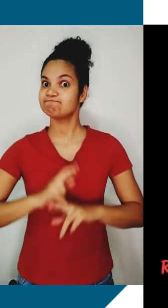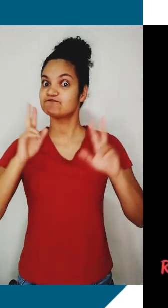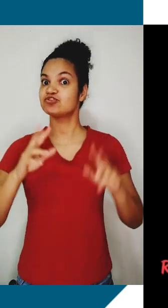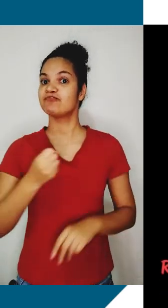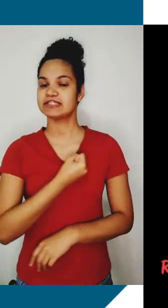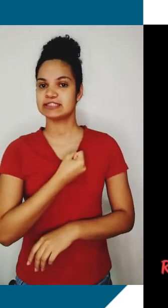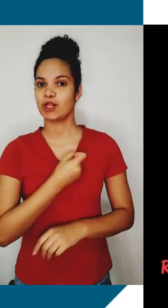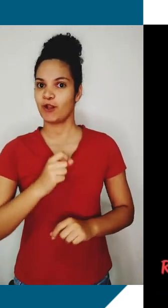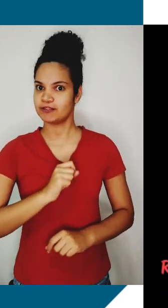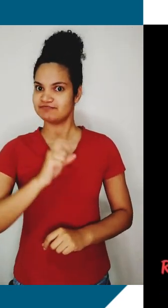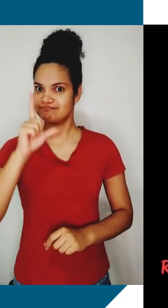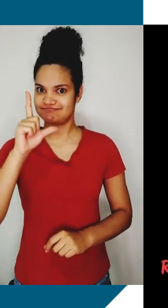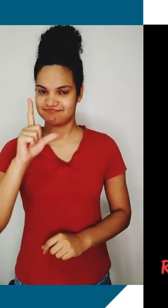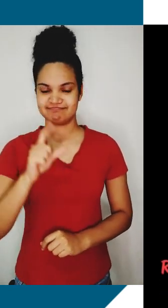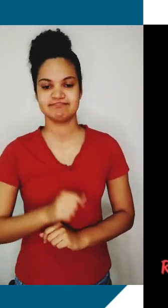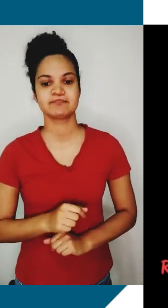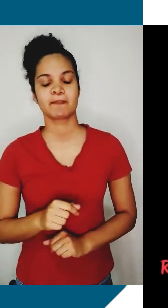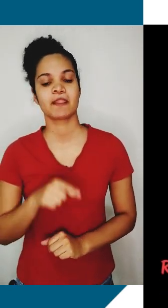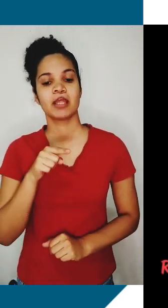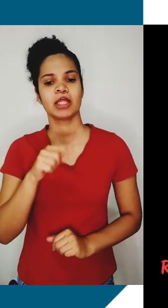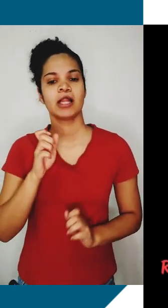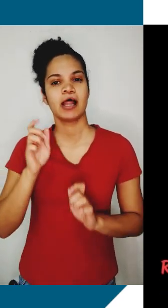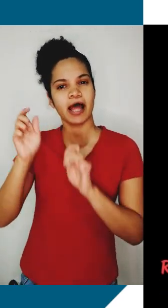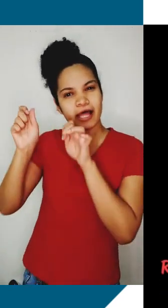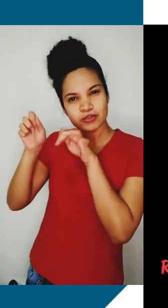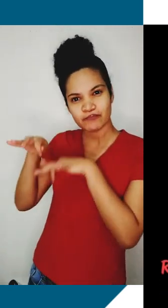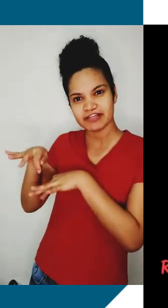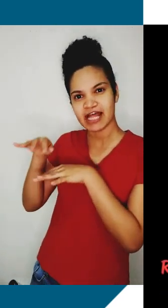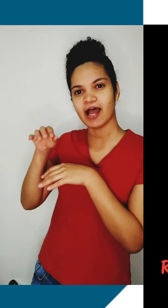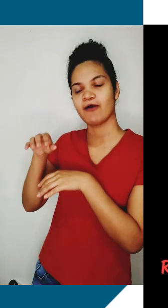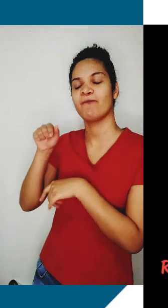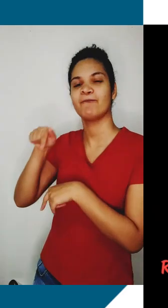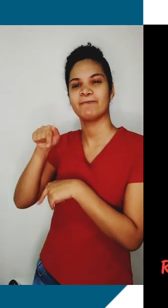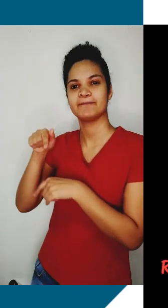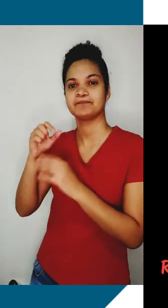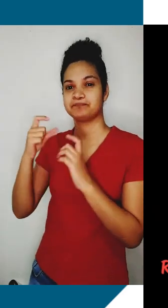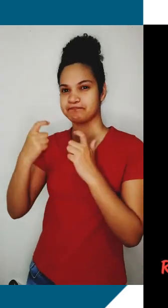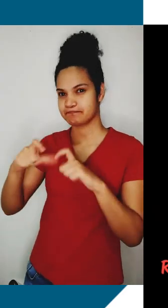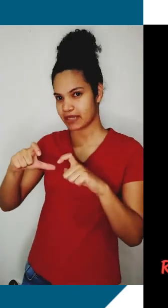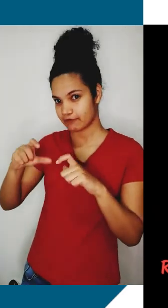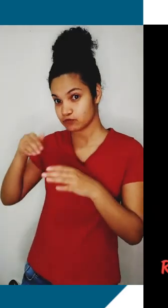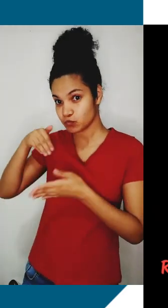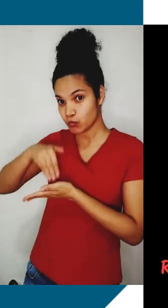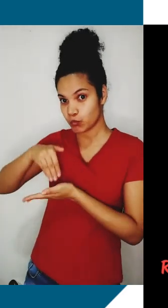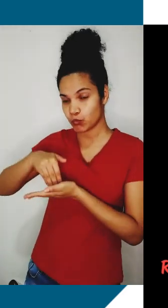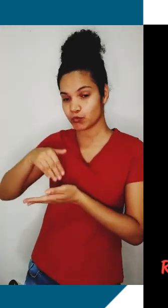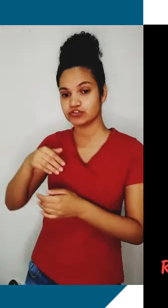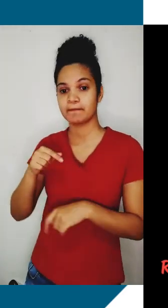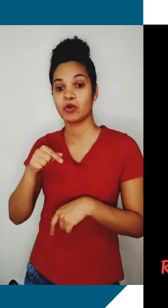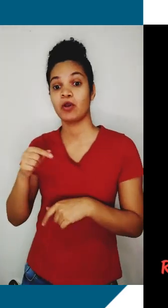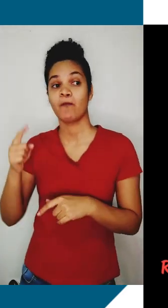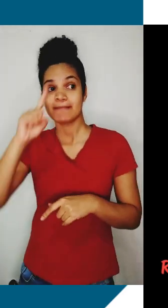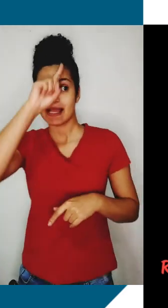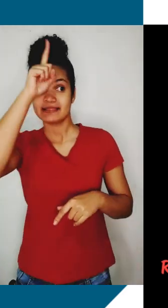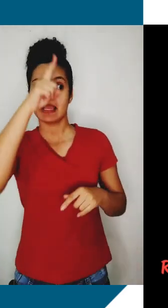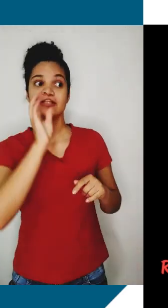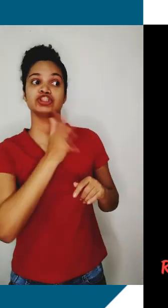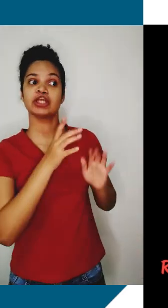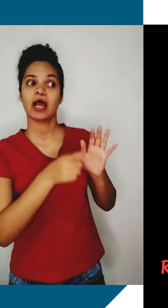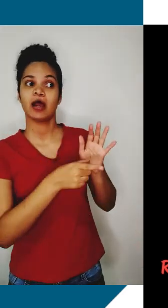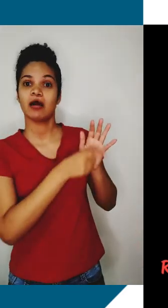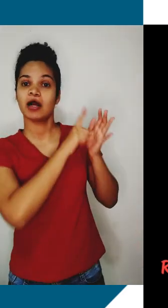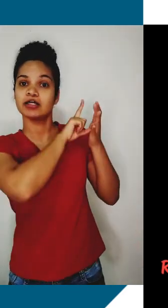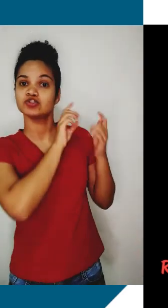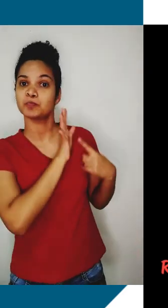Em retomar no desfecho criativo, lá do seu parágrafo de conclusão, uma ideia que foi apresentada ao longo do seu